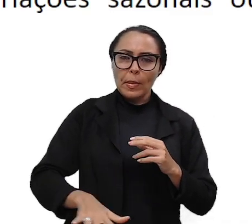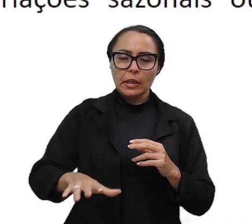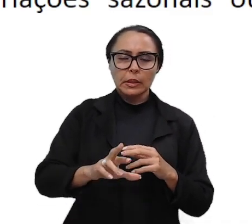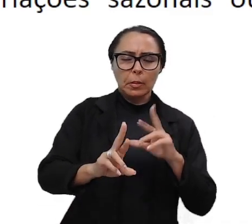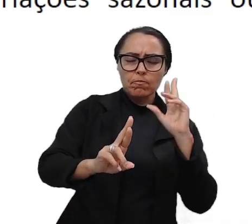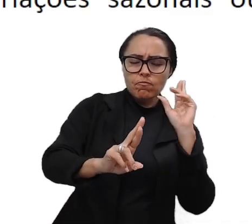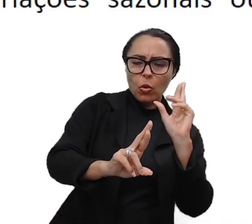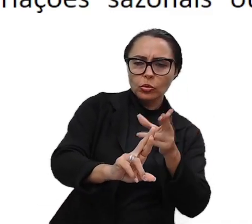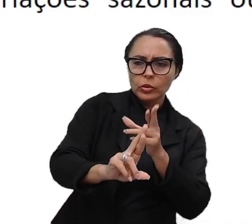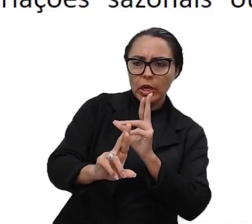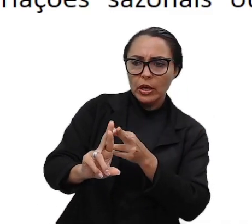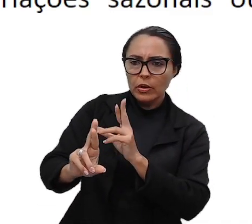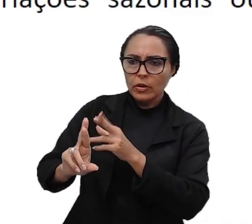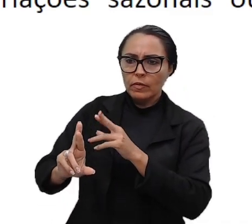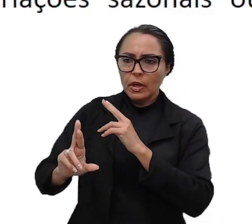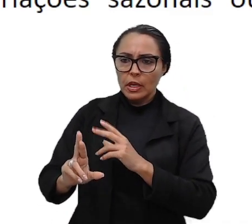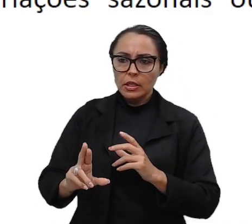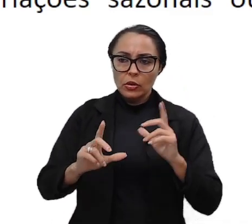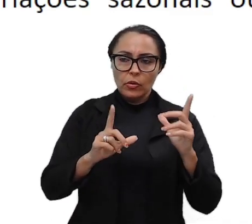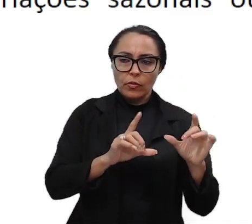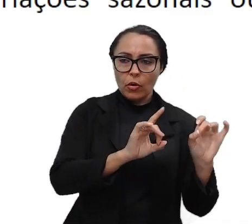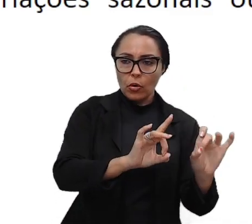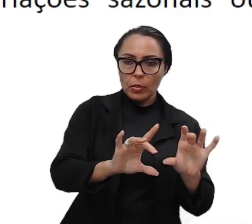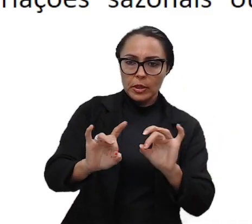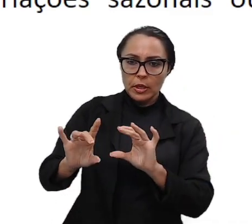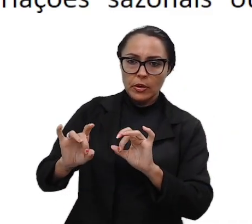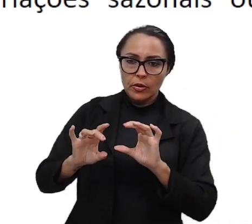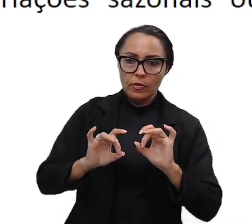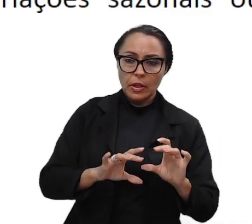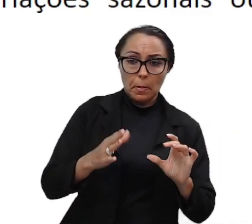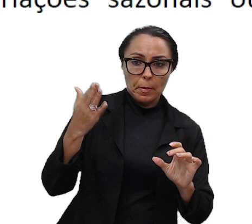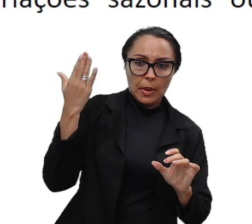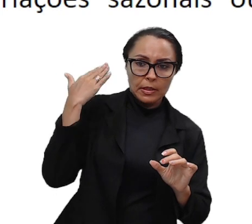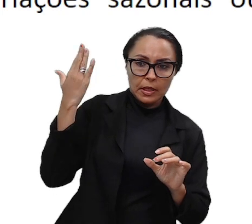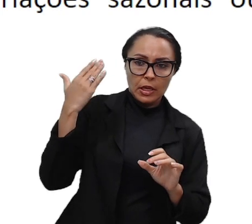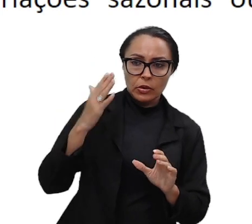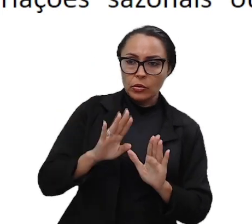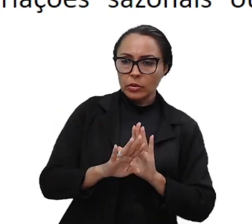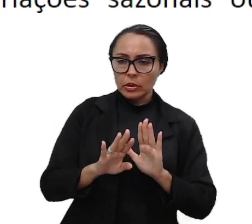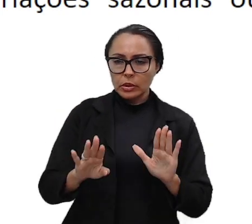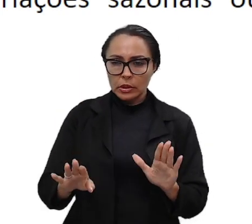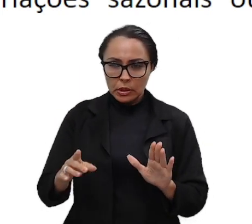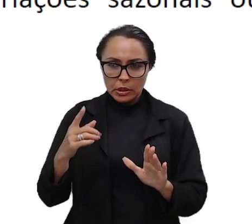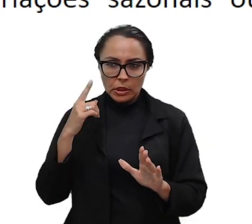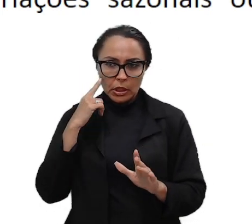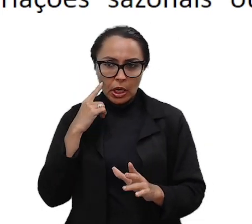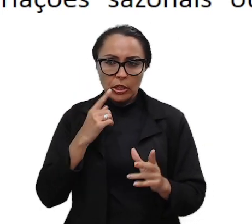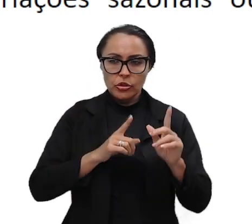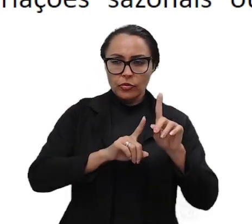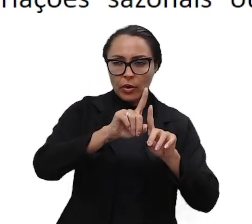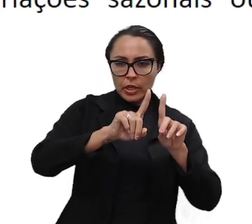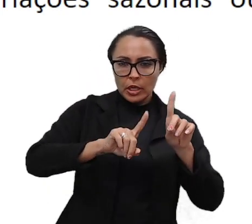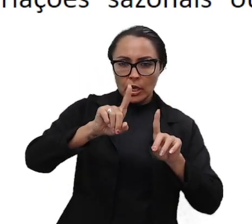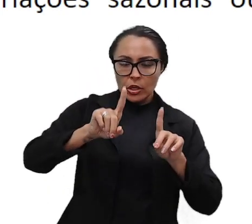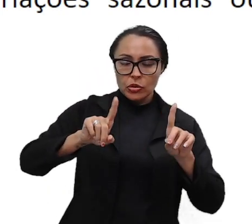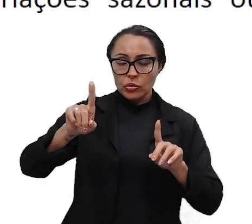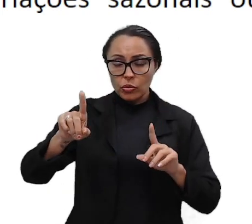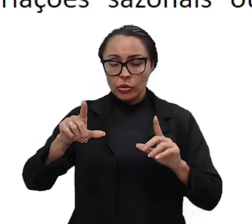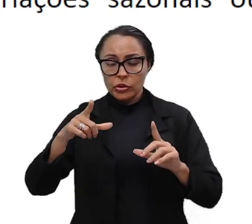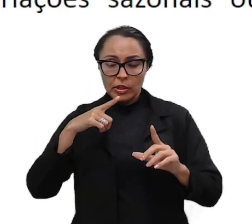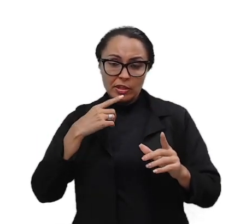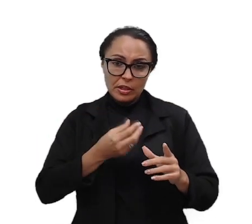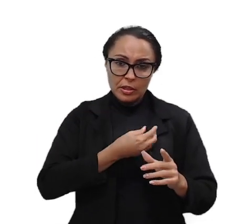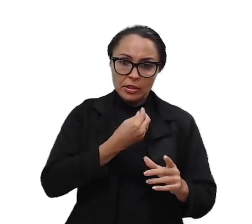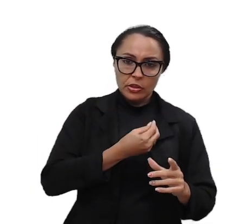de referência do volume de venda das demandas passadas, o que não leva em conta as variações sazonais nem as